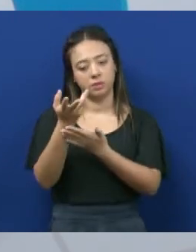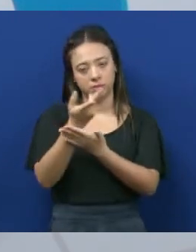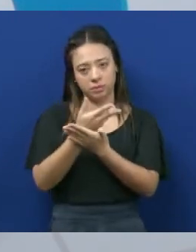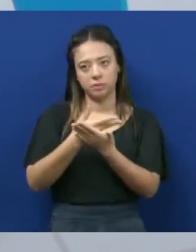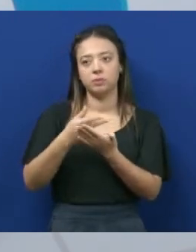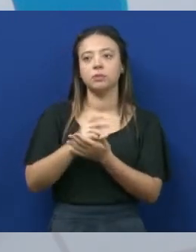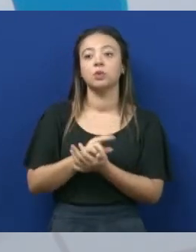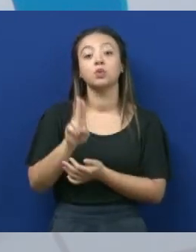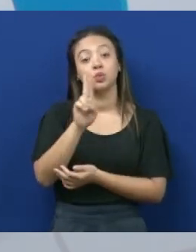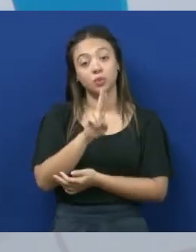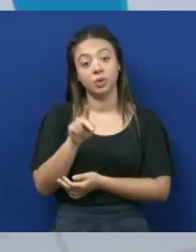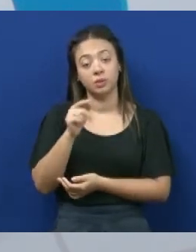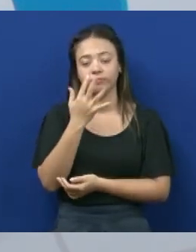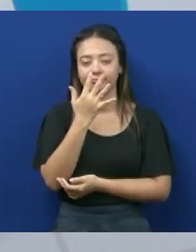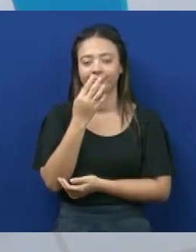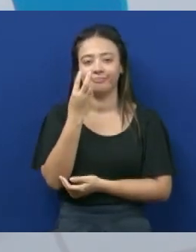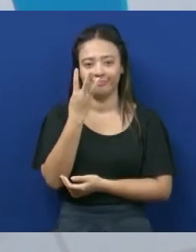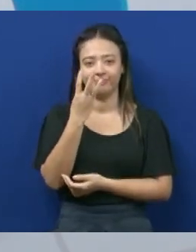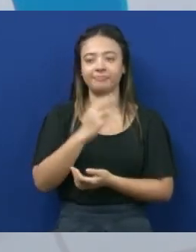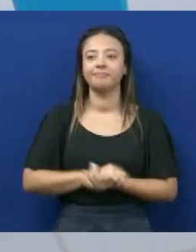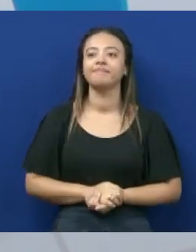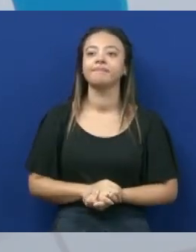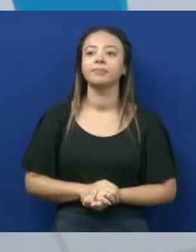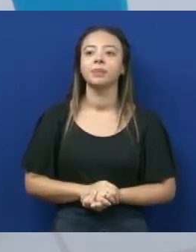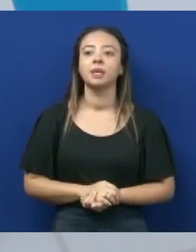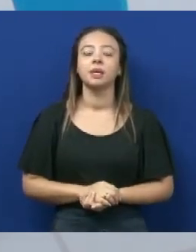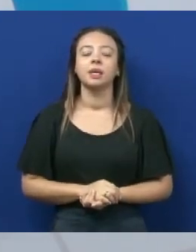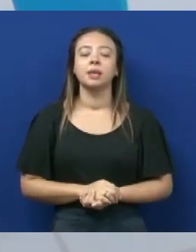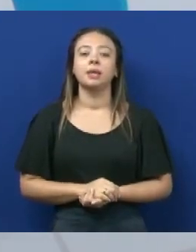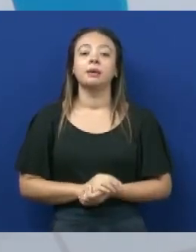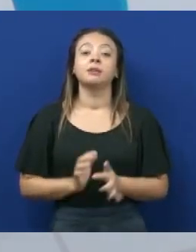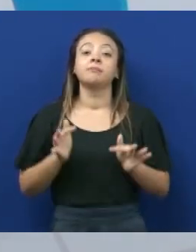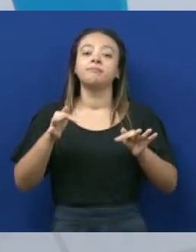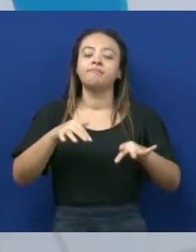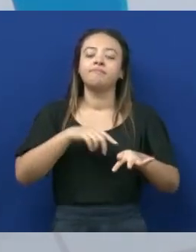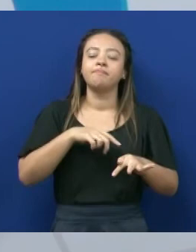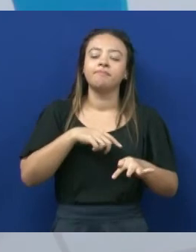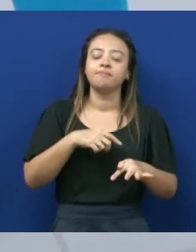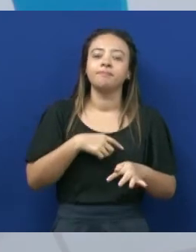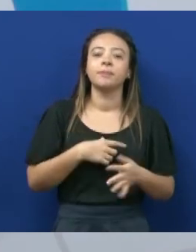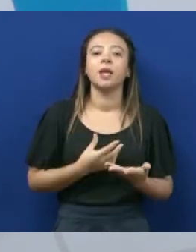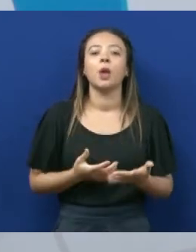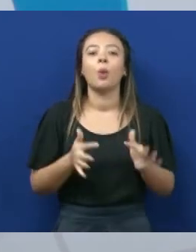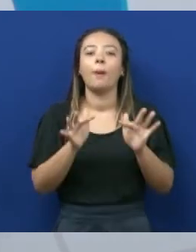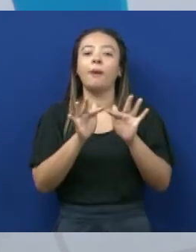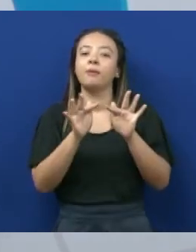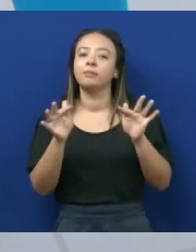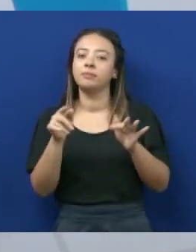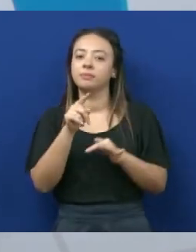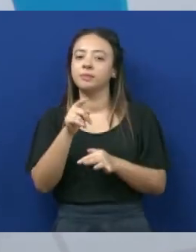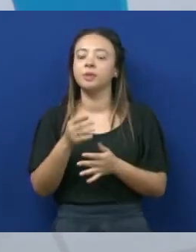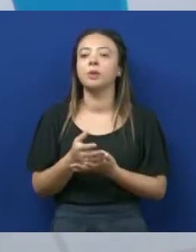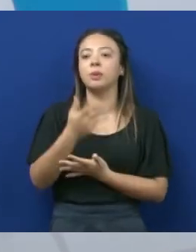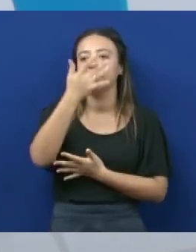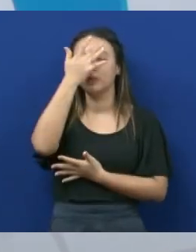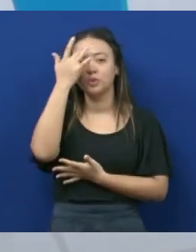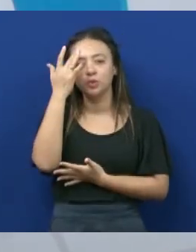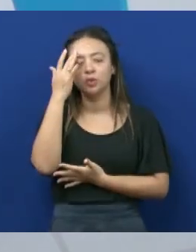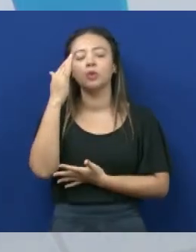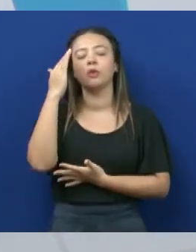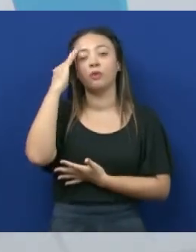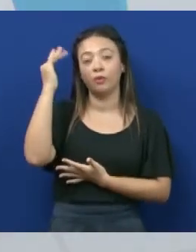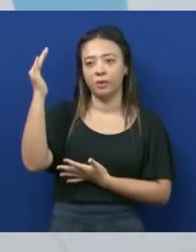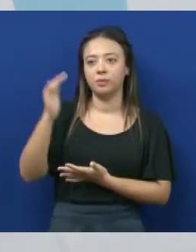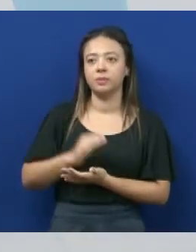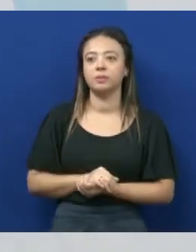com essas cores, tá? E para finalizar, eu tenho aqui uma mensagem do Michelangelo, que também é uma pessoa que nós trabalhamos.